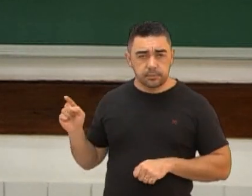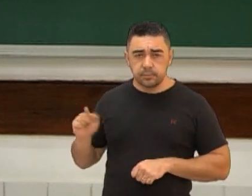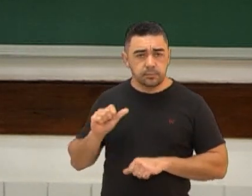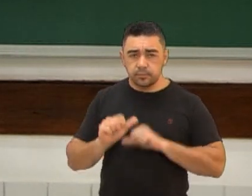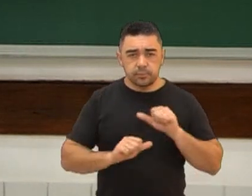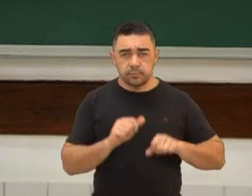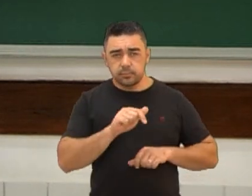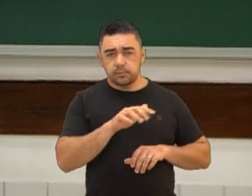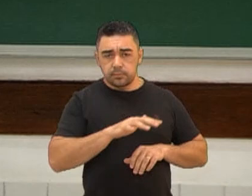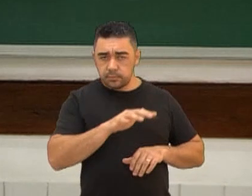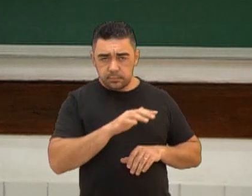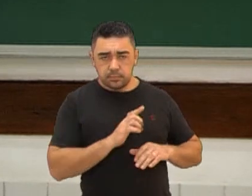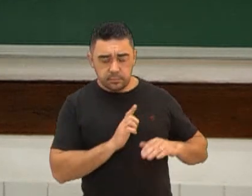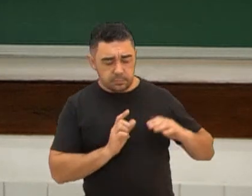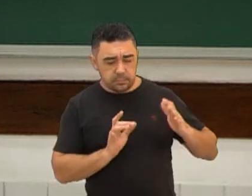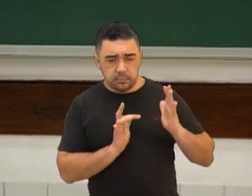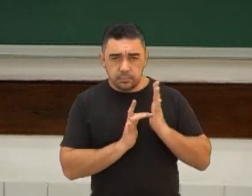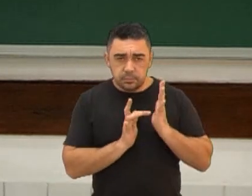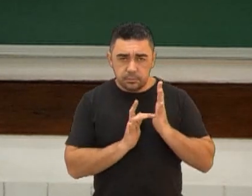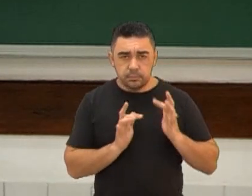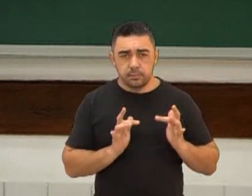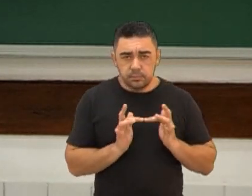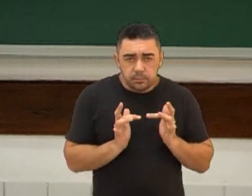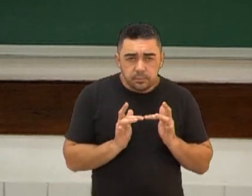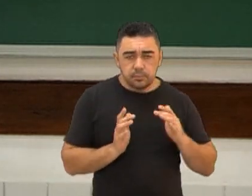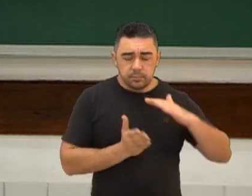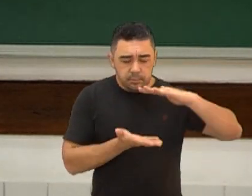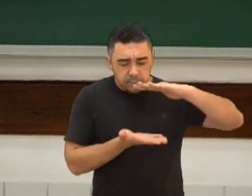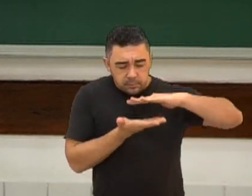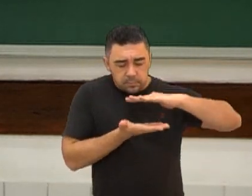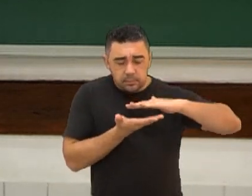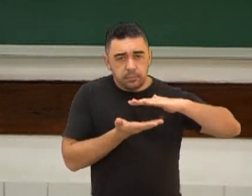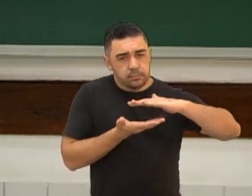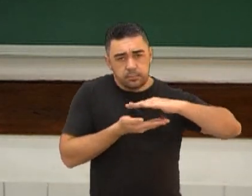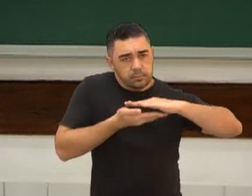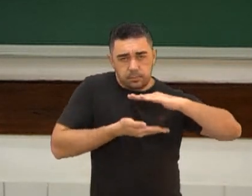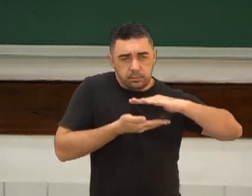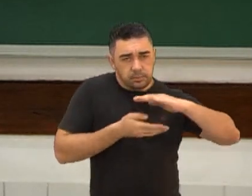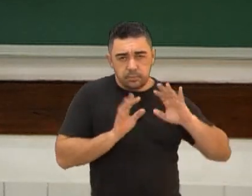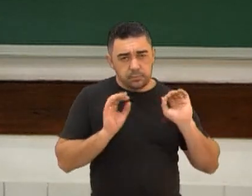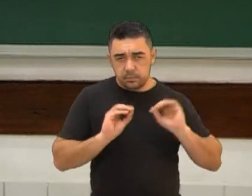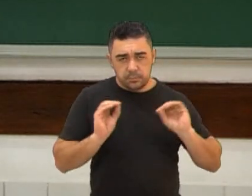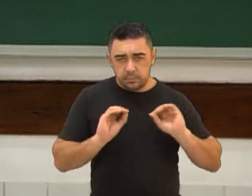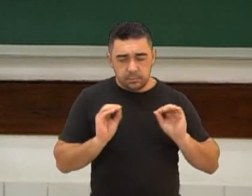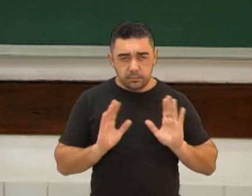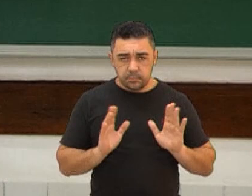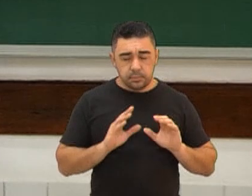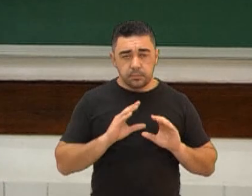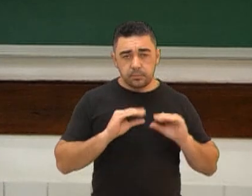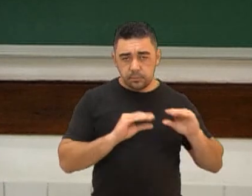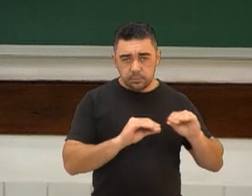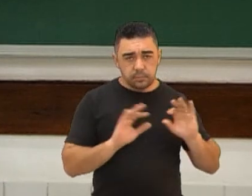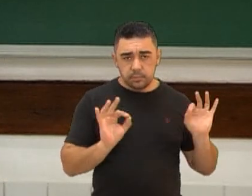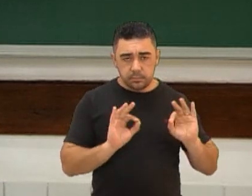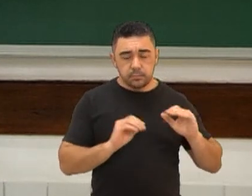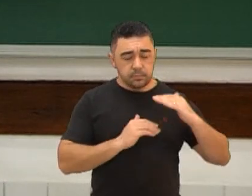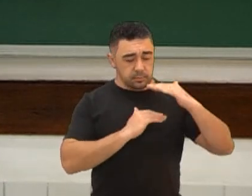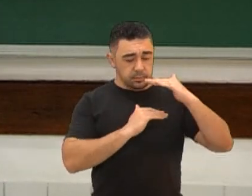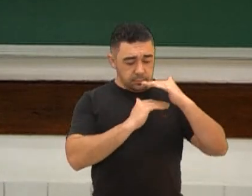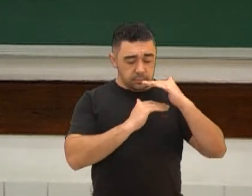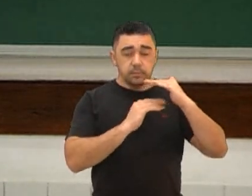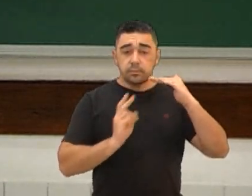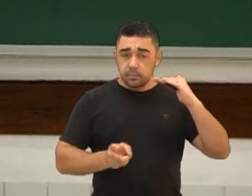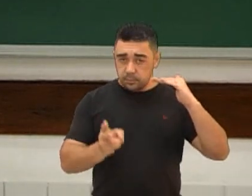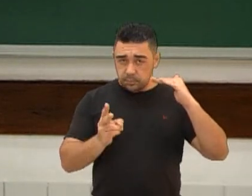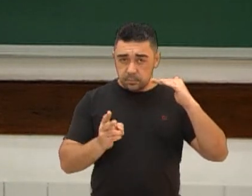mexi na área do sensor ou mexi nas placas paralelas. Eu não mexi na placa das paralelas, a área é a mesma,